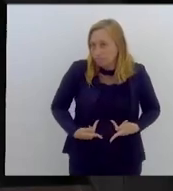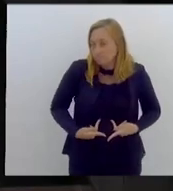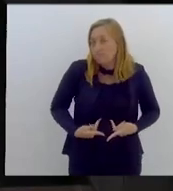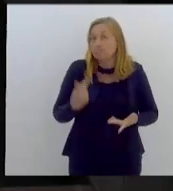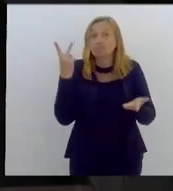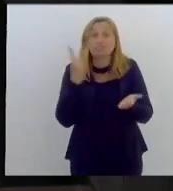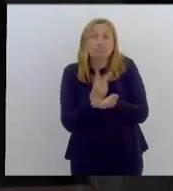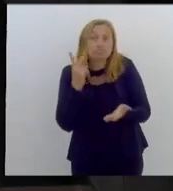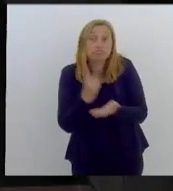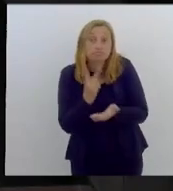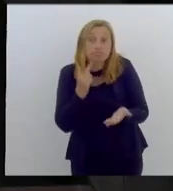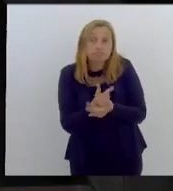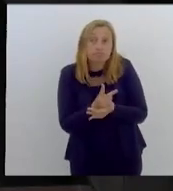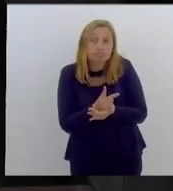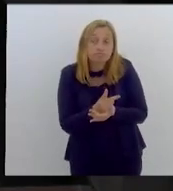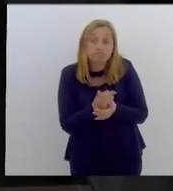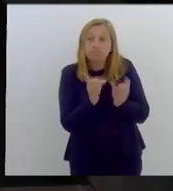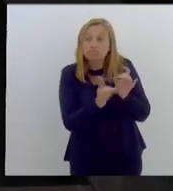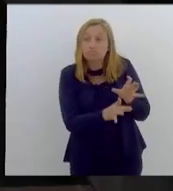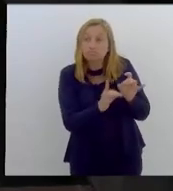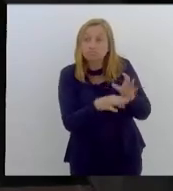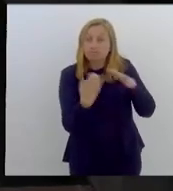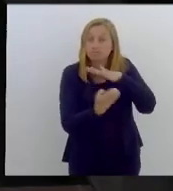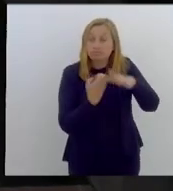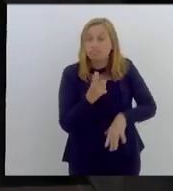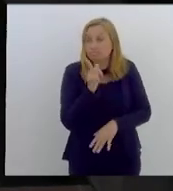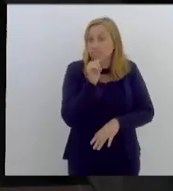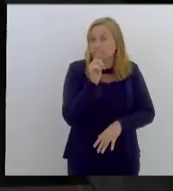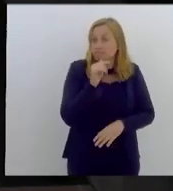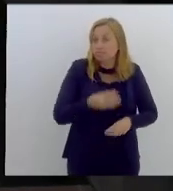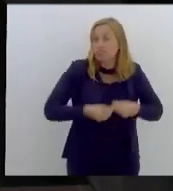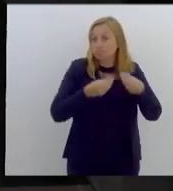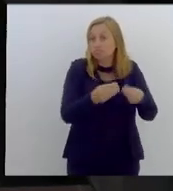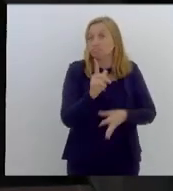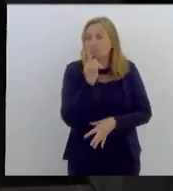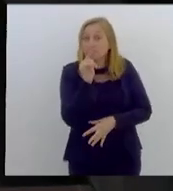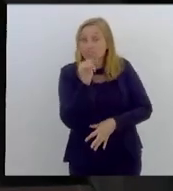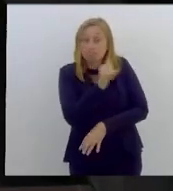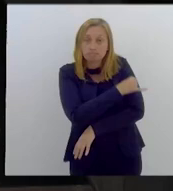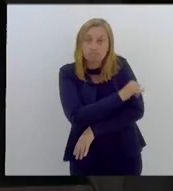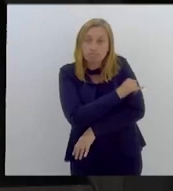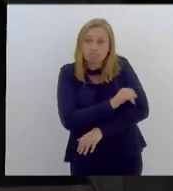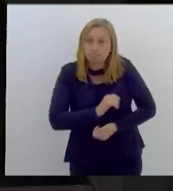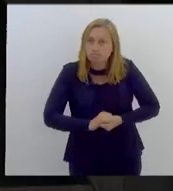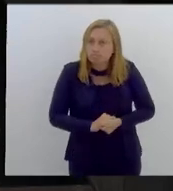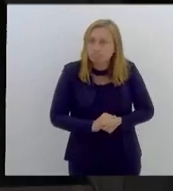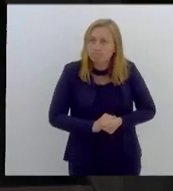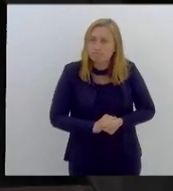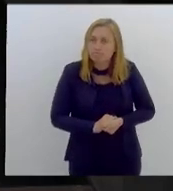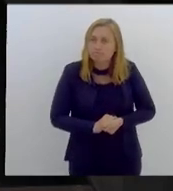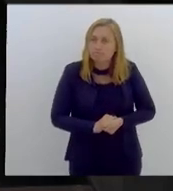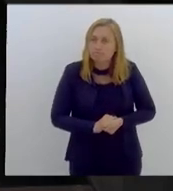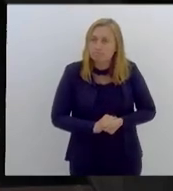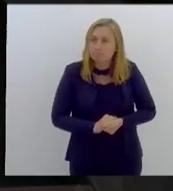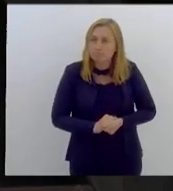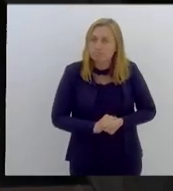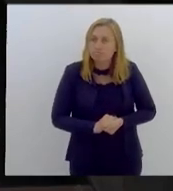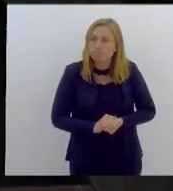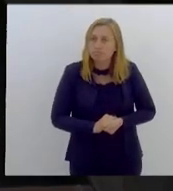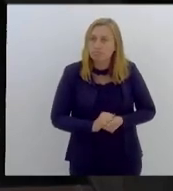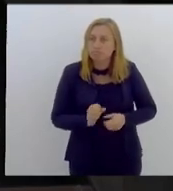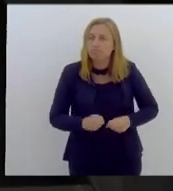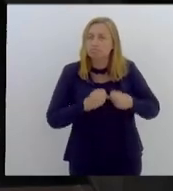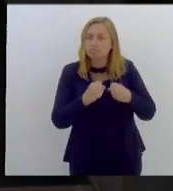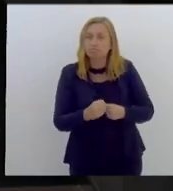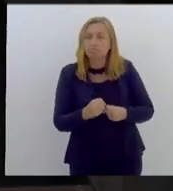mesmo com a privatização da SEDAI, que deu a Águas do Rio plenos poderes para decidir se você vai ter